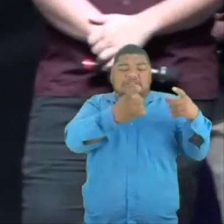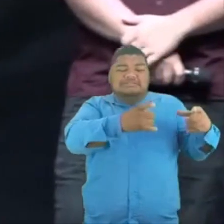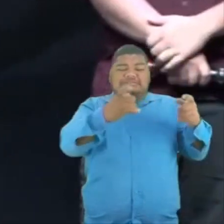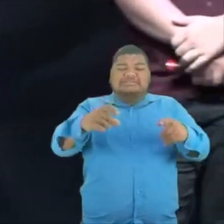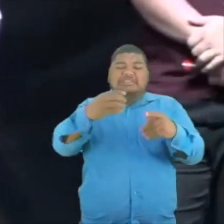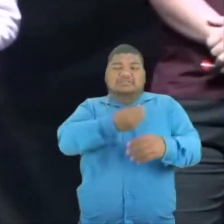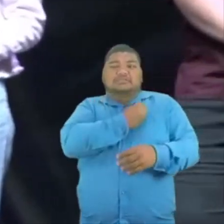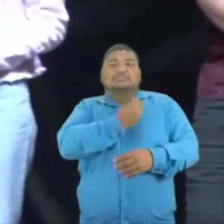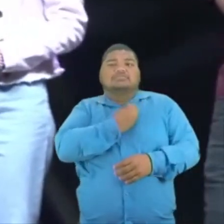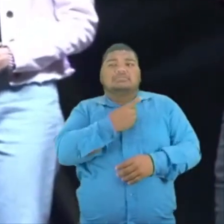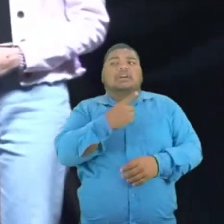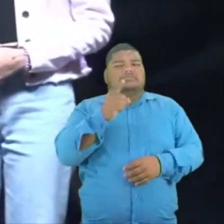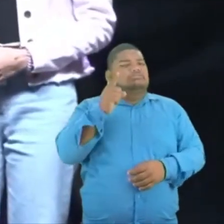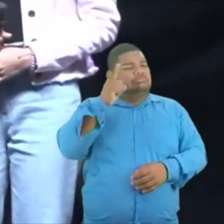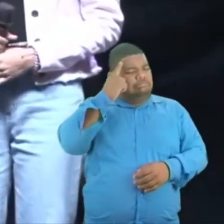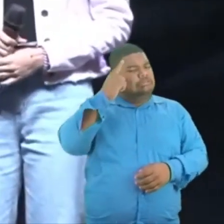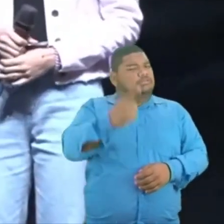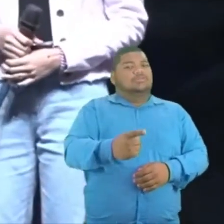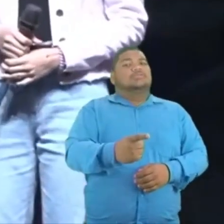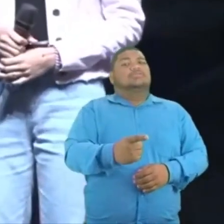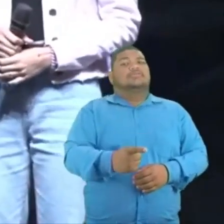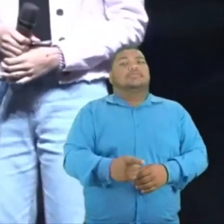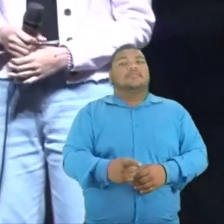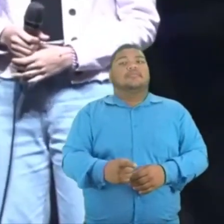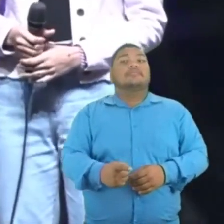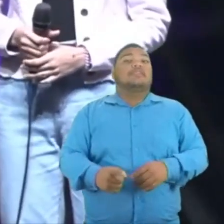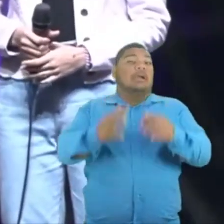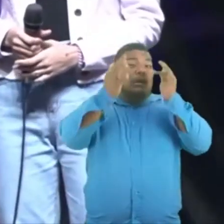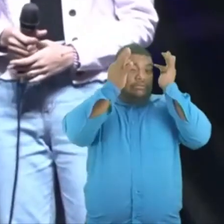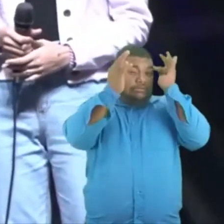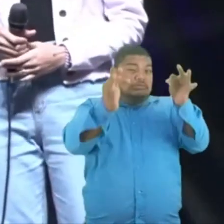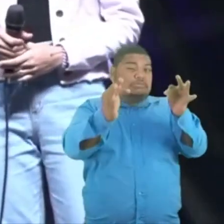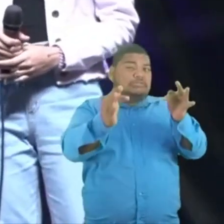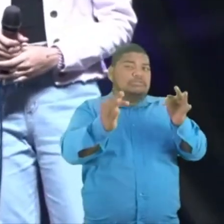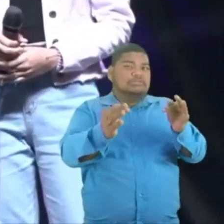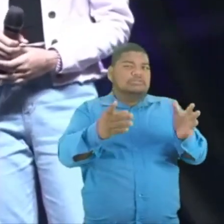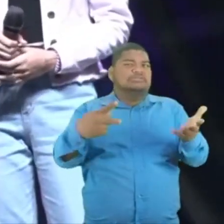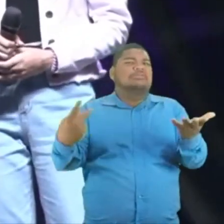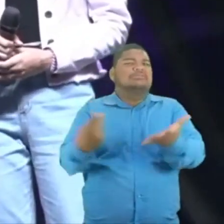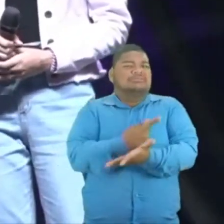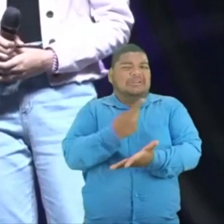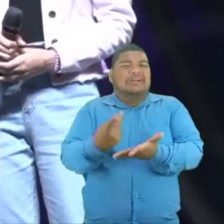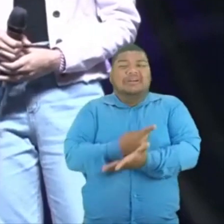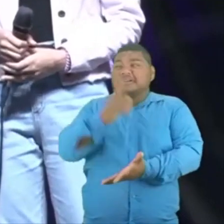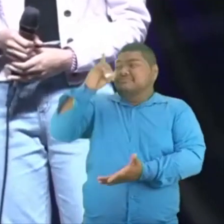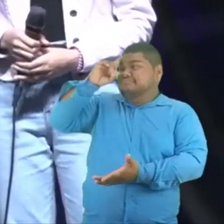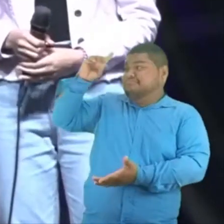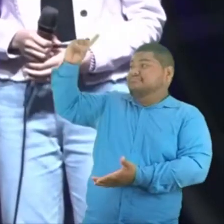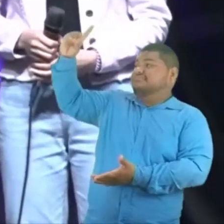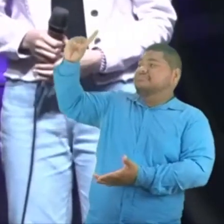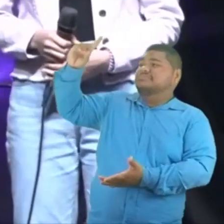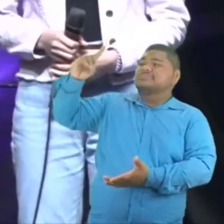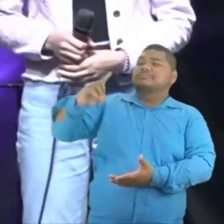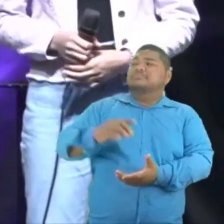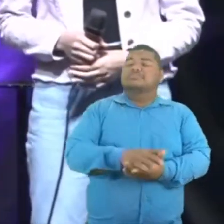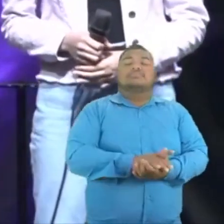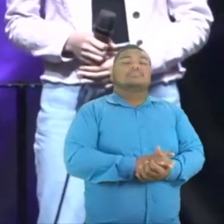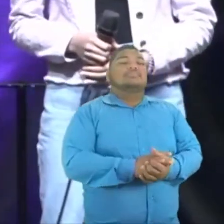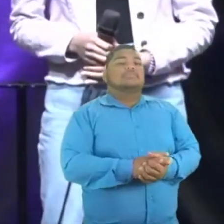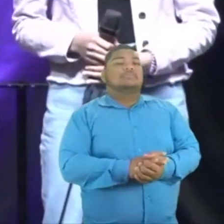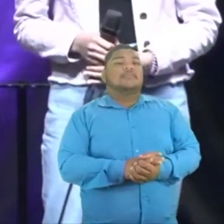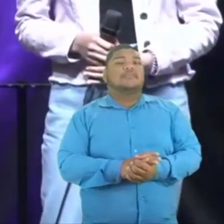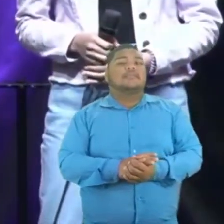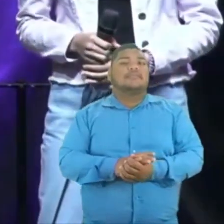uma certeza nós temos: apesar de sermos infiéis, sermos falhos com esse Deus poderoso, Ele